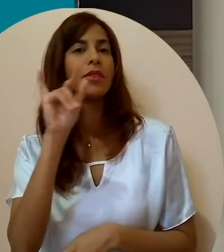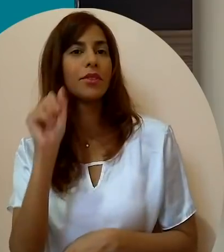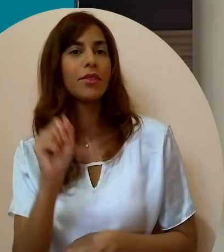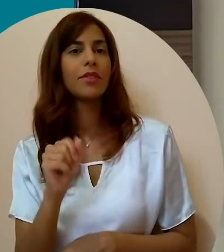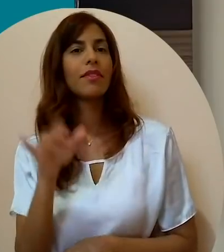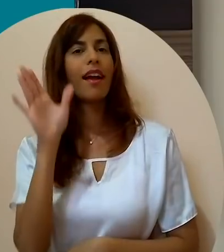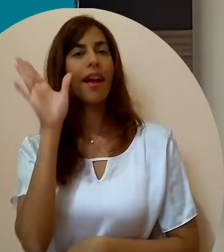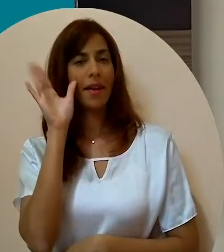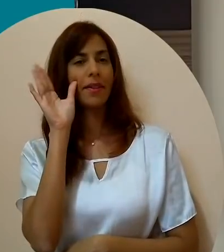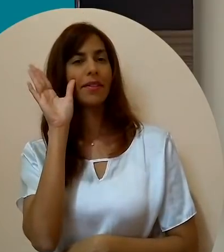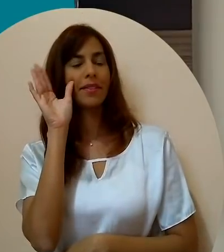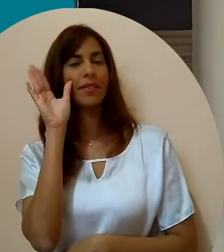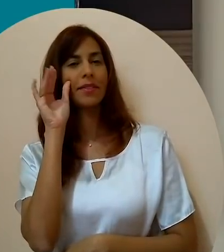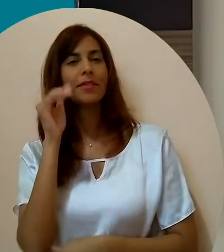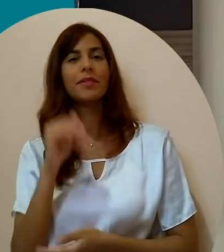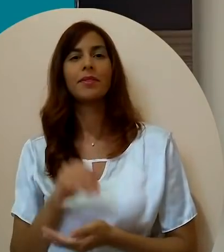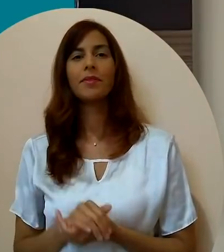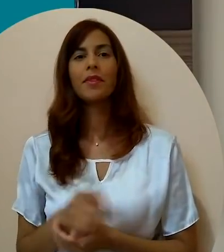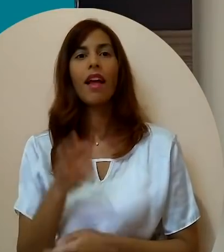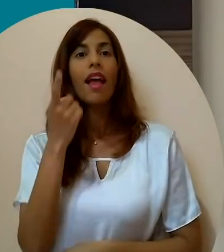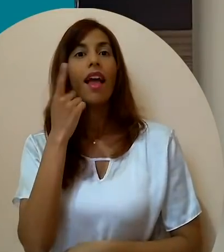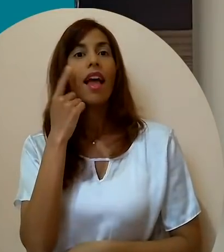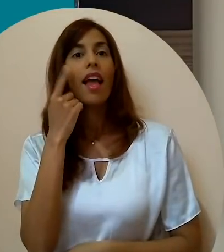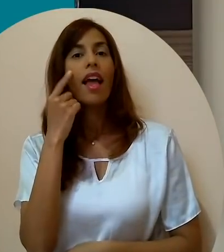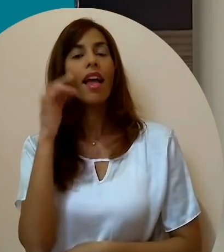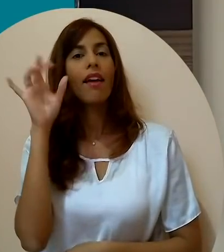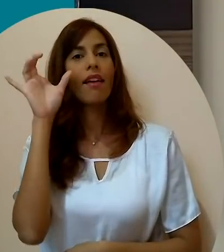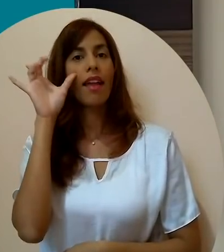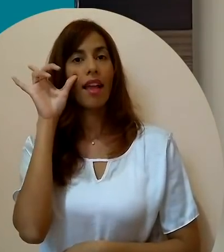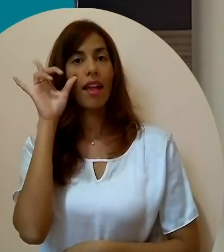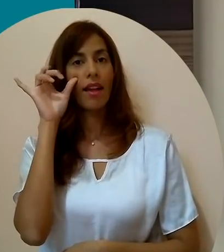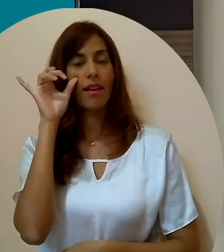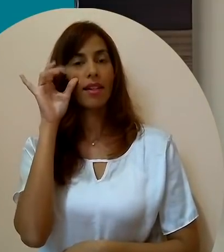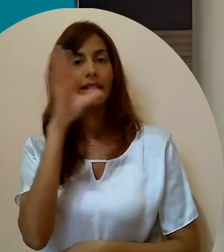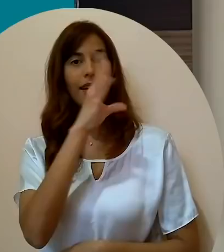dia com vocês. Ficou interessado, não foi? Siga o